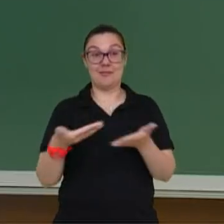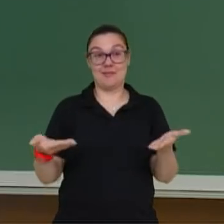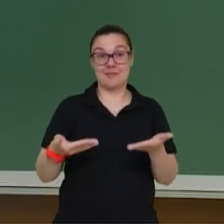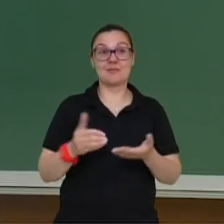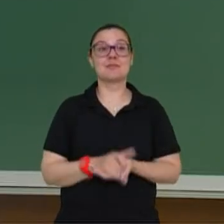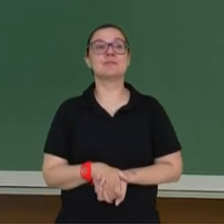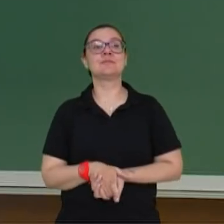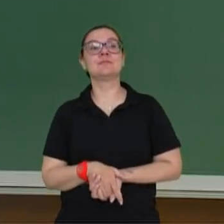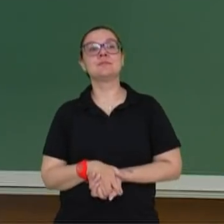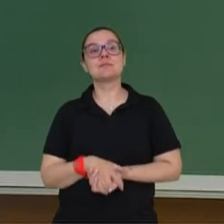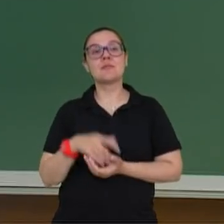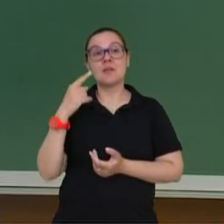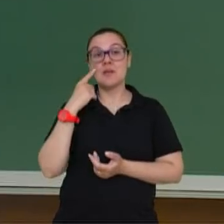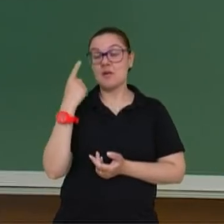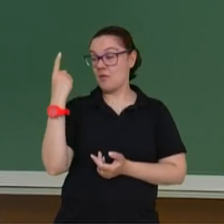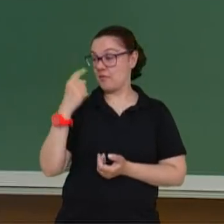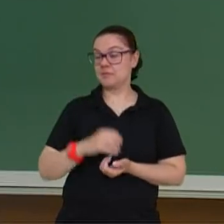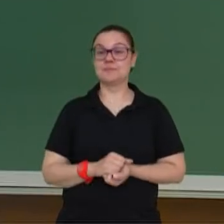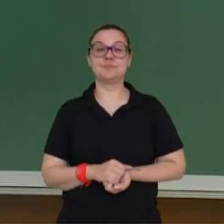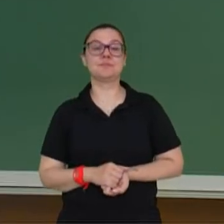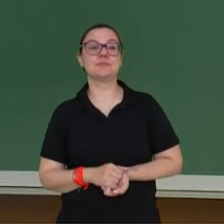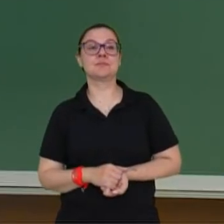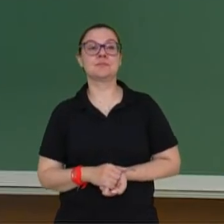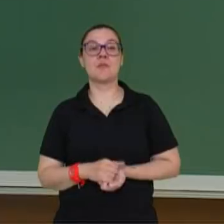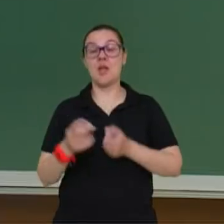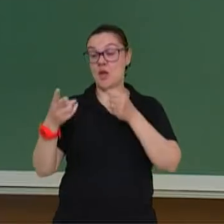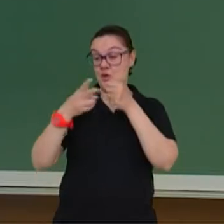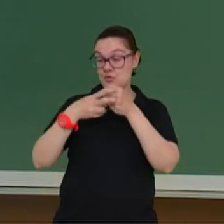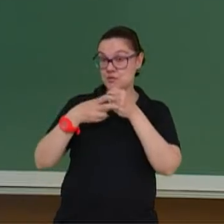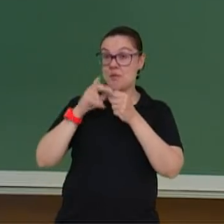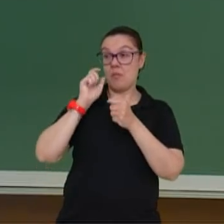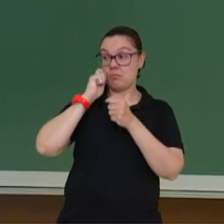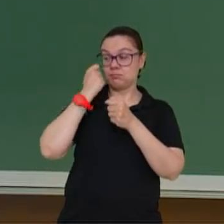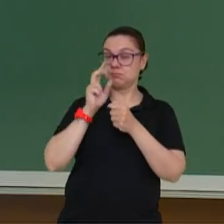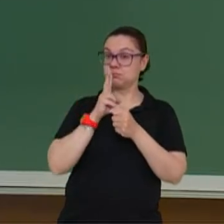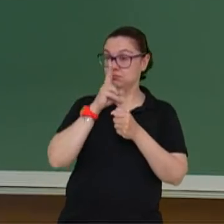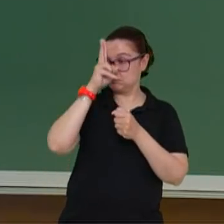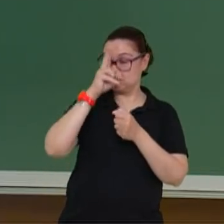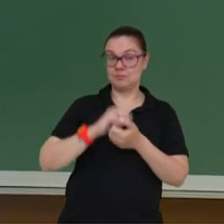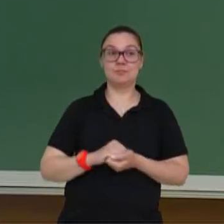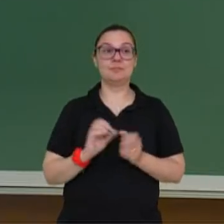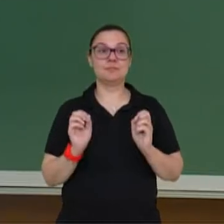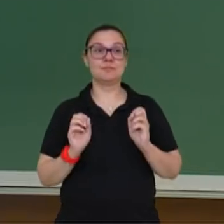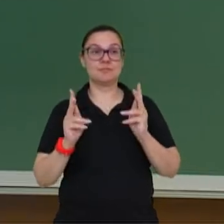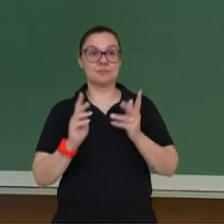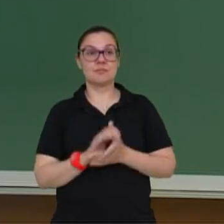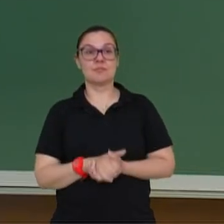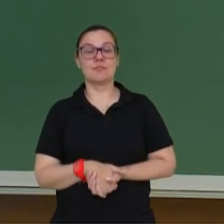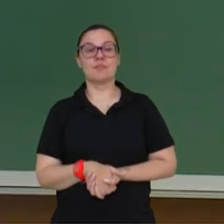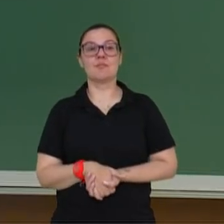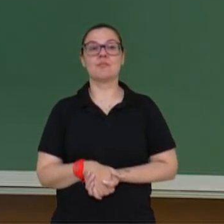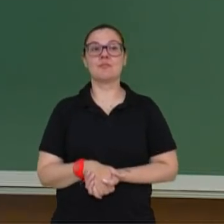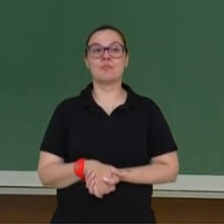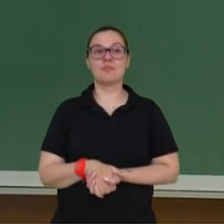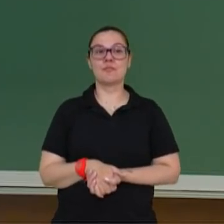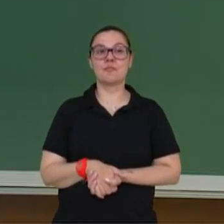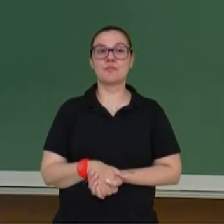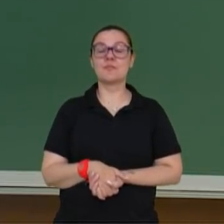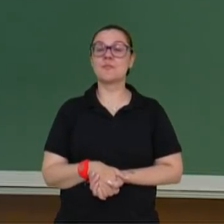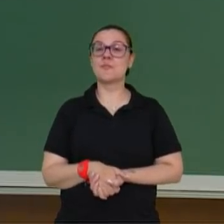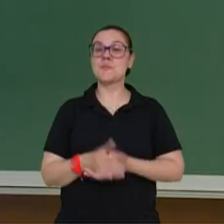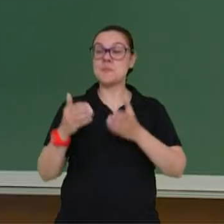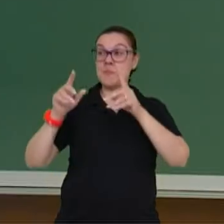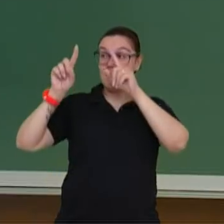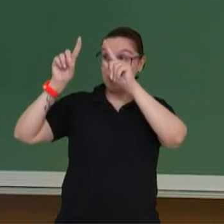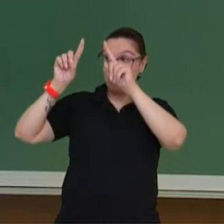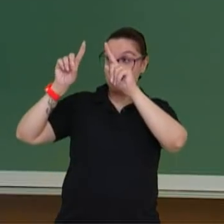aqui. Então, os verbos já estão aqui marcados, tudo bem? Marquei o verbo para vocês